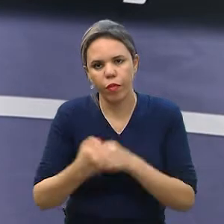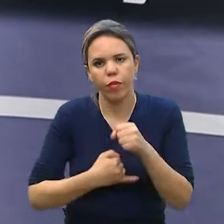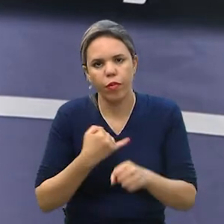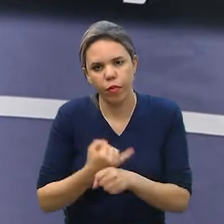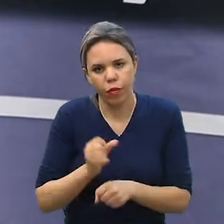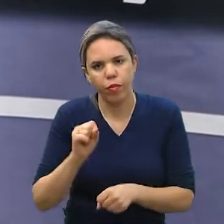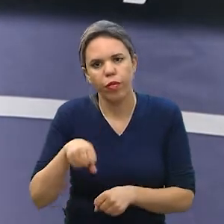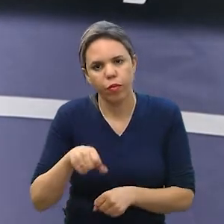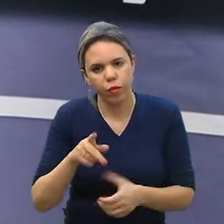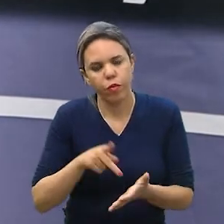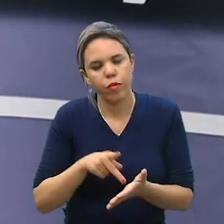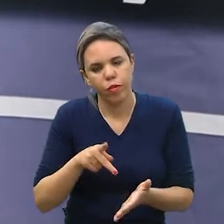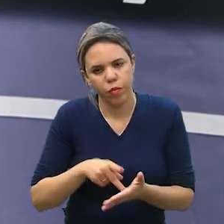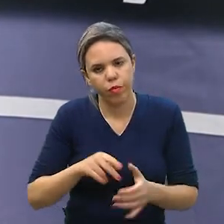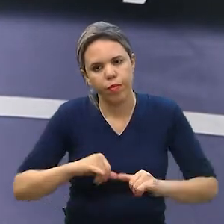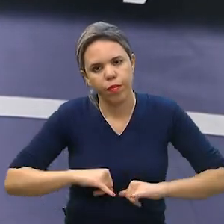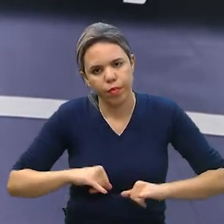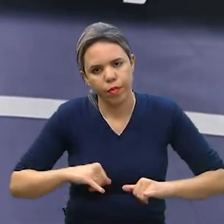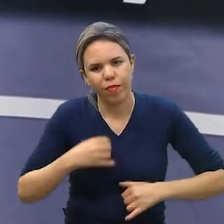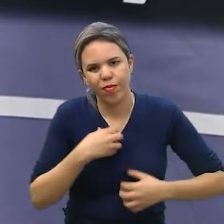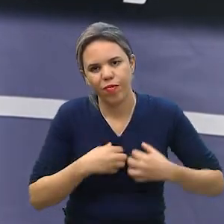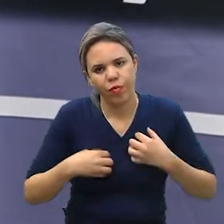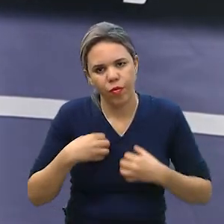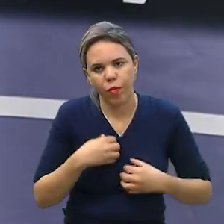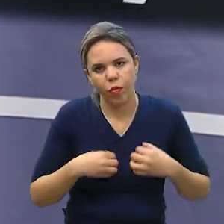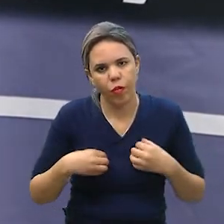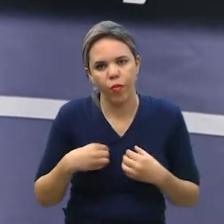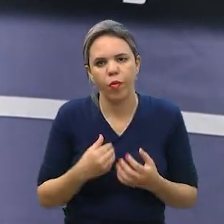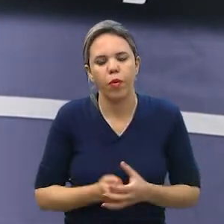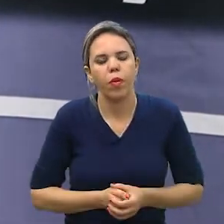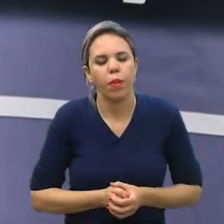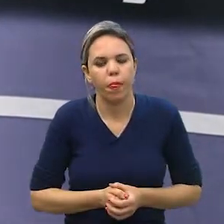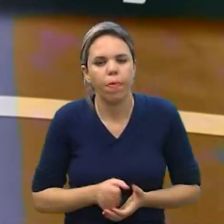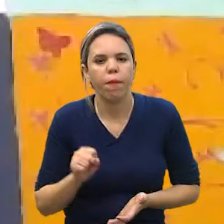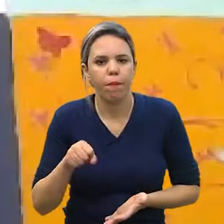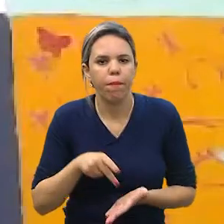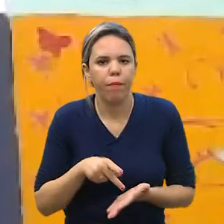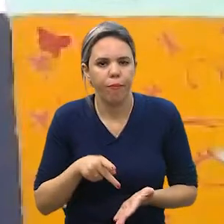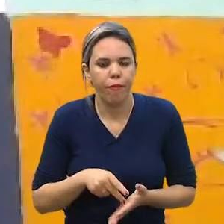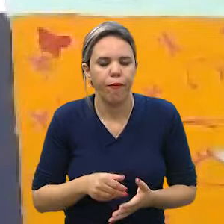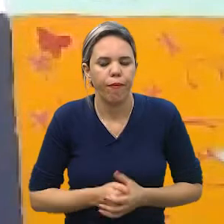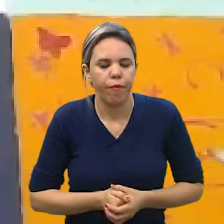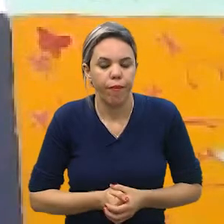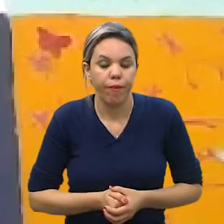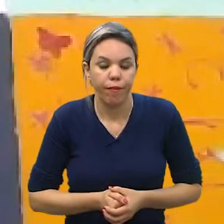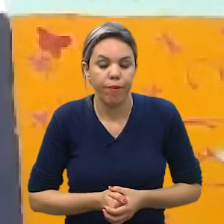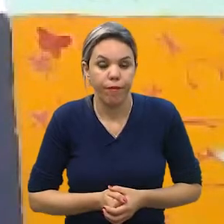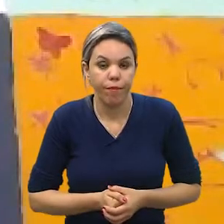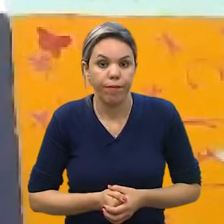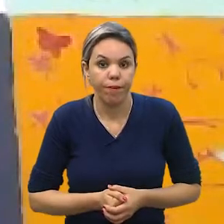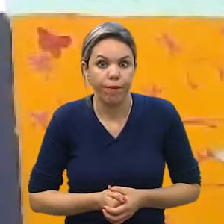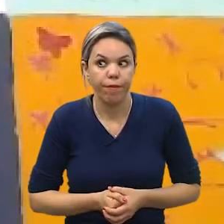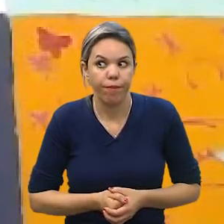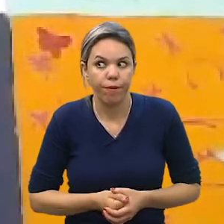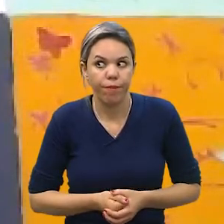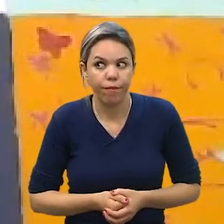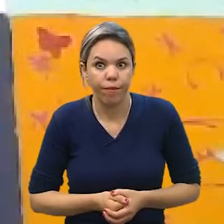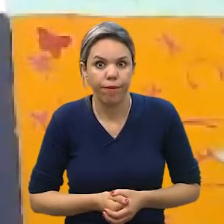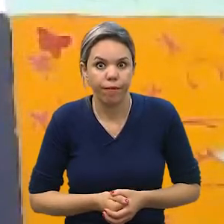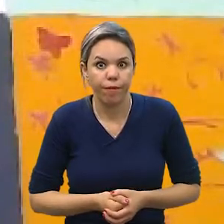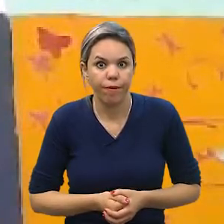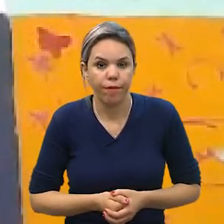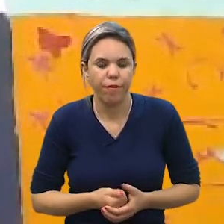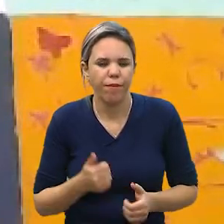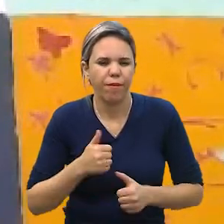que eles estão realmente fora de sintonia, né? Sem dúvida, sem dúvida. Então, bastante a questão